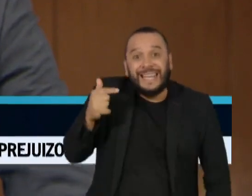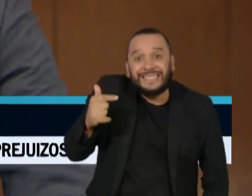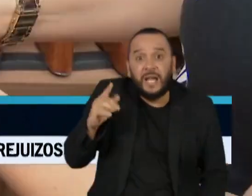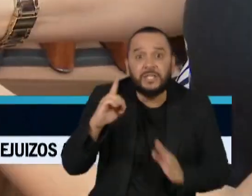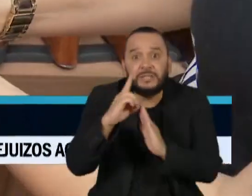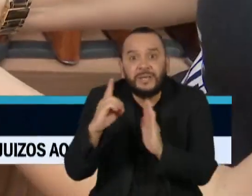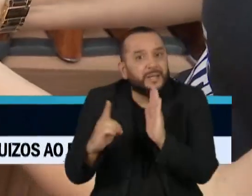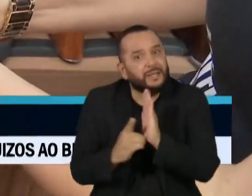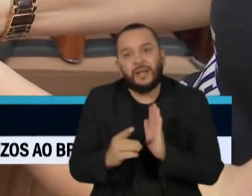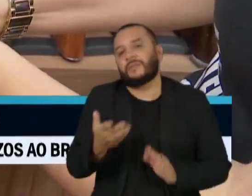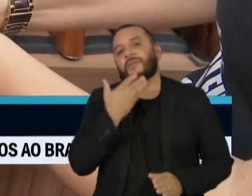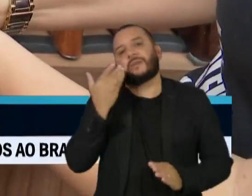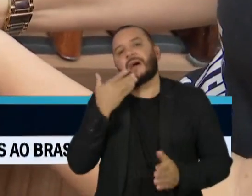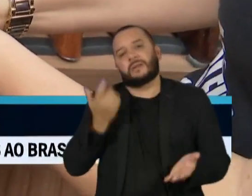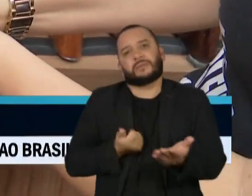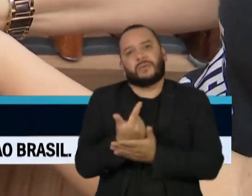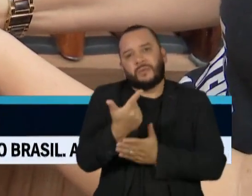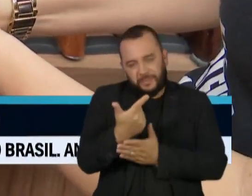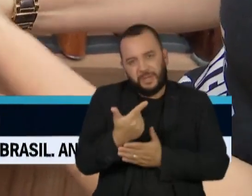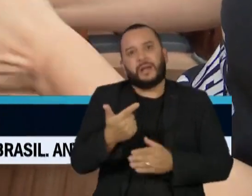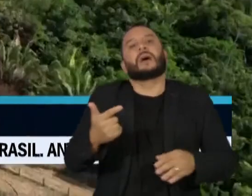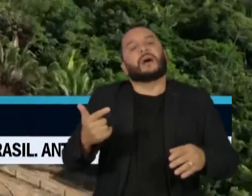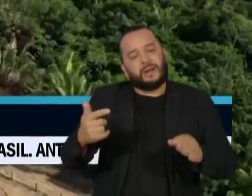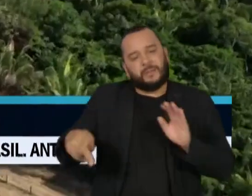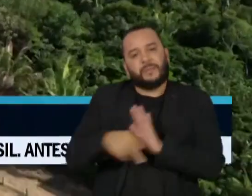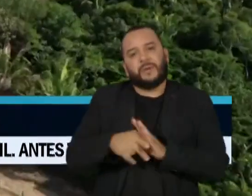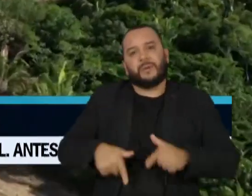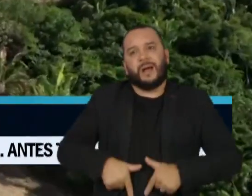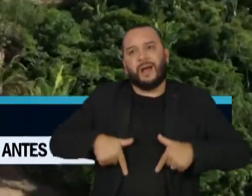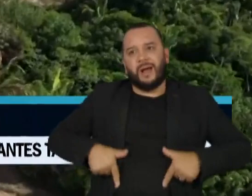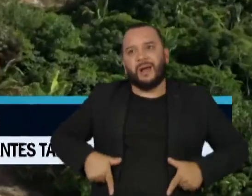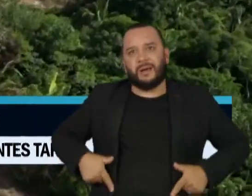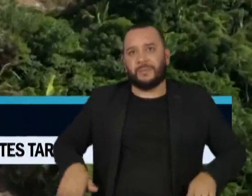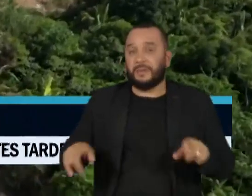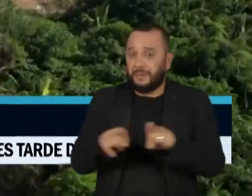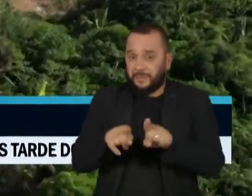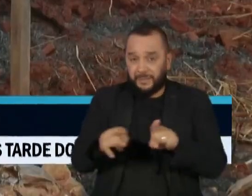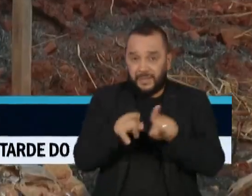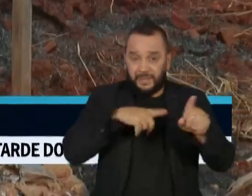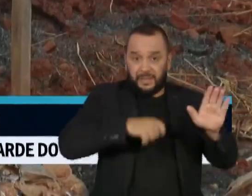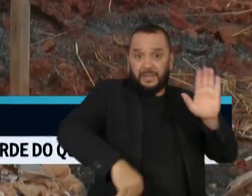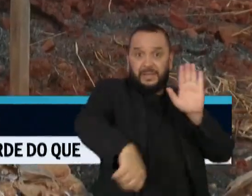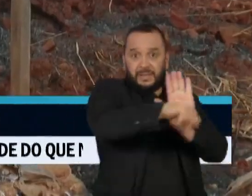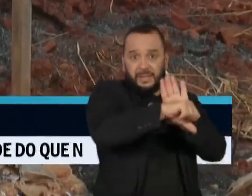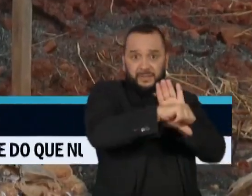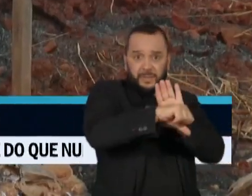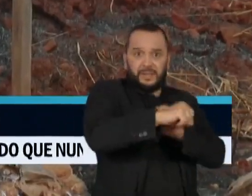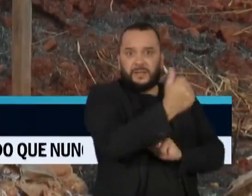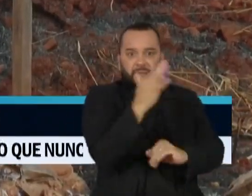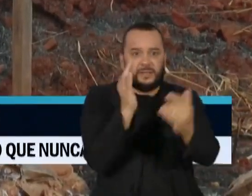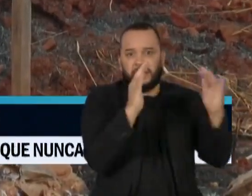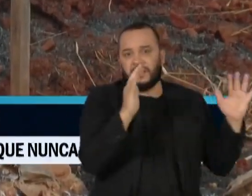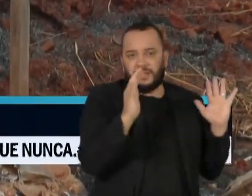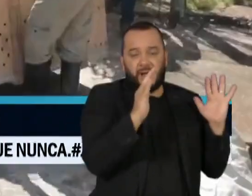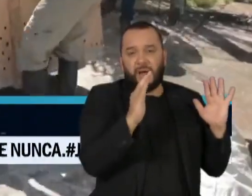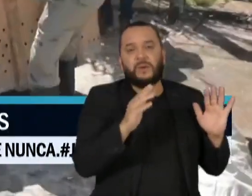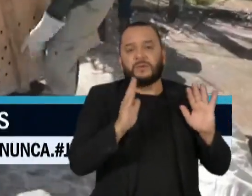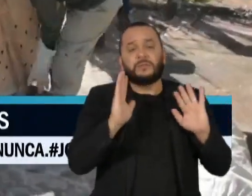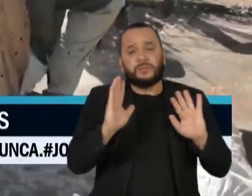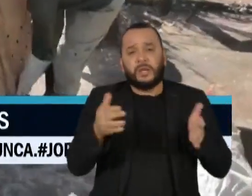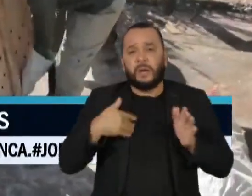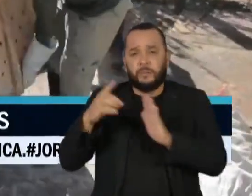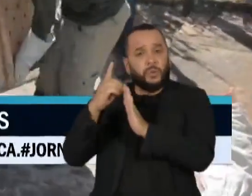que facilitaram a compra e a posse de armas. O combate a crimes ambientais também perdeu força por causa de decretos